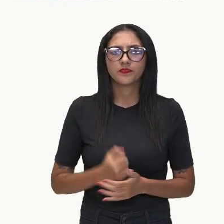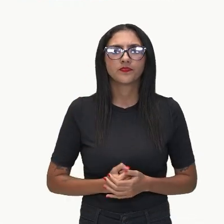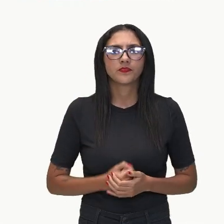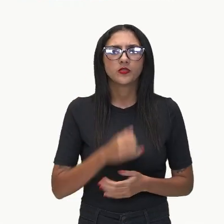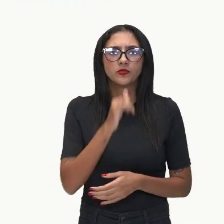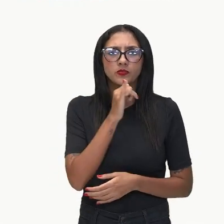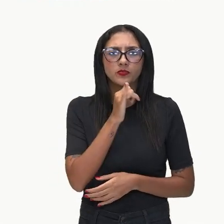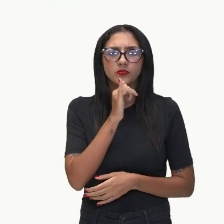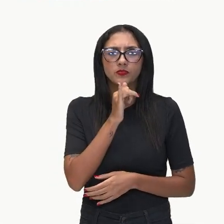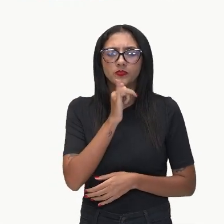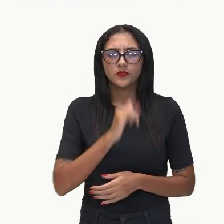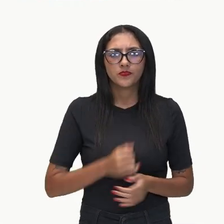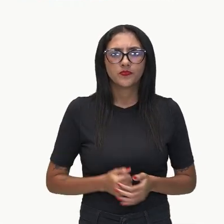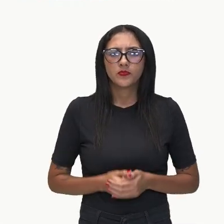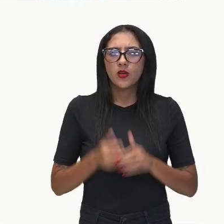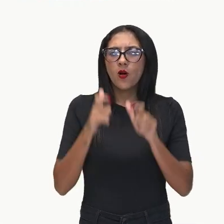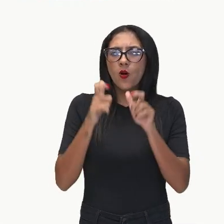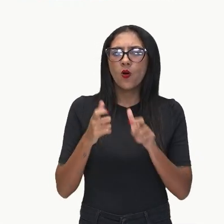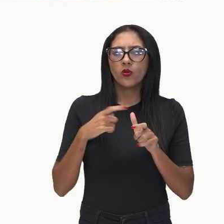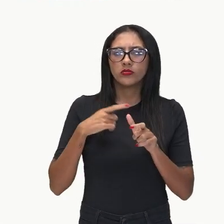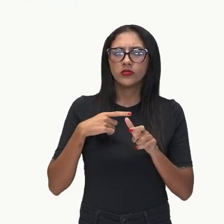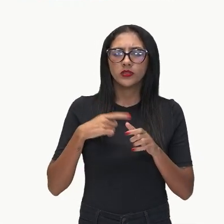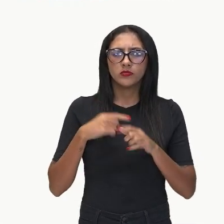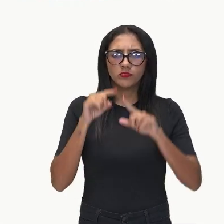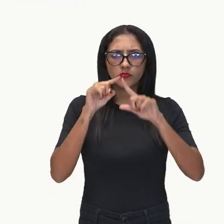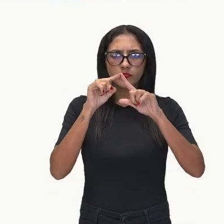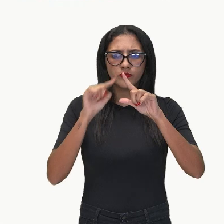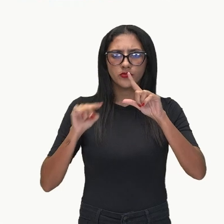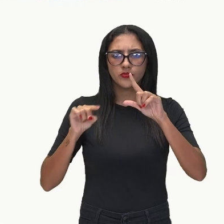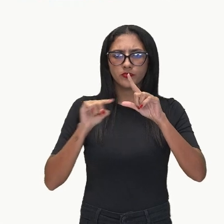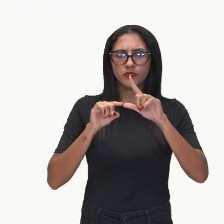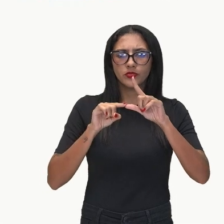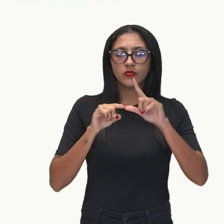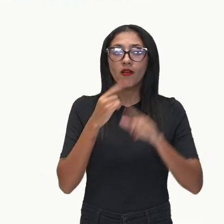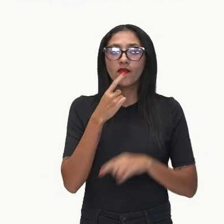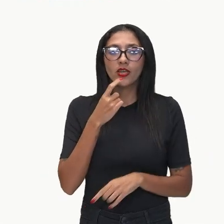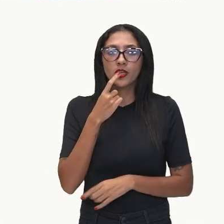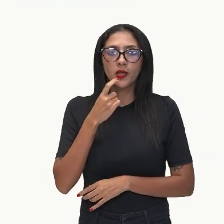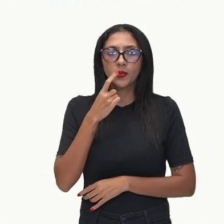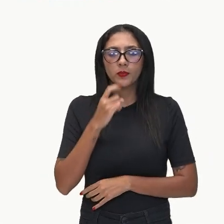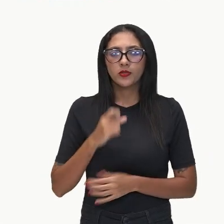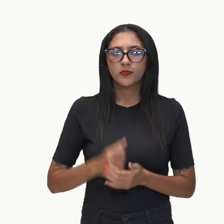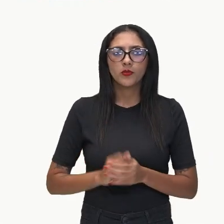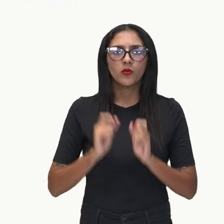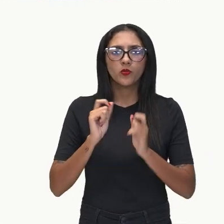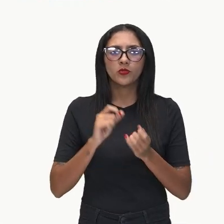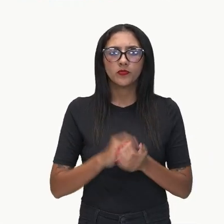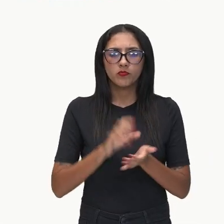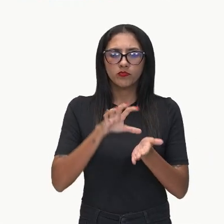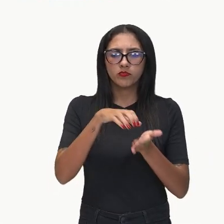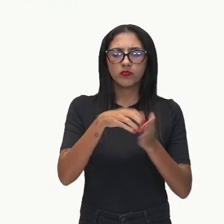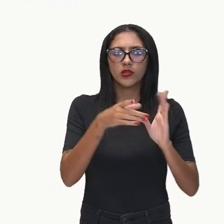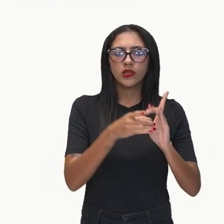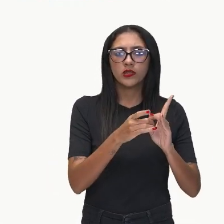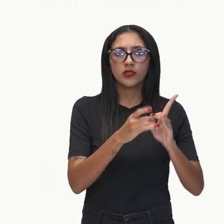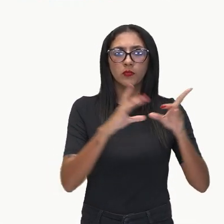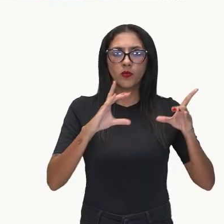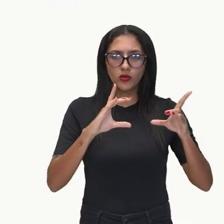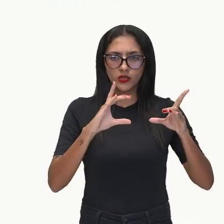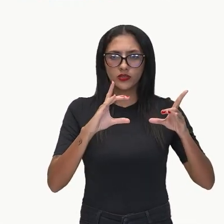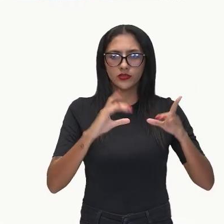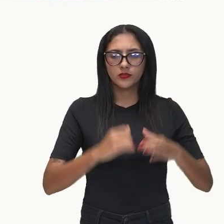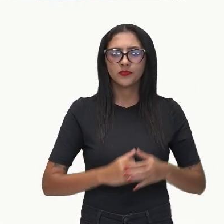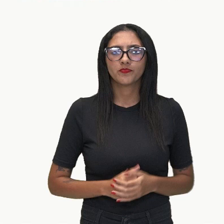onde nós temos os triângulos vermelhos, nós tínhamos democracia liberal, onde